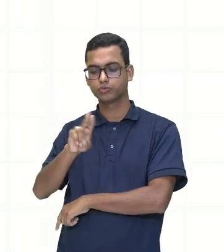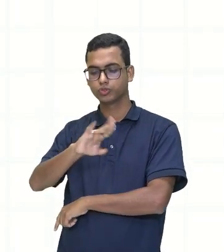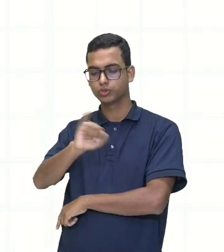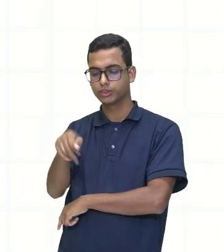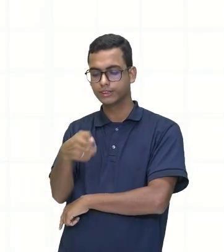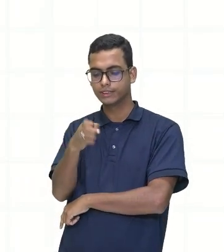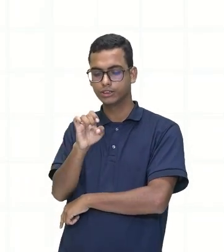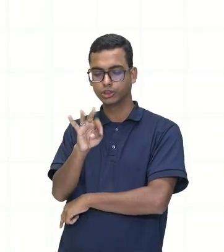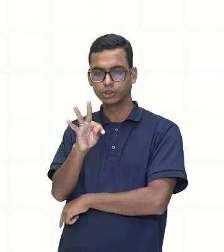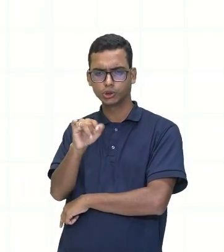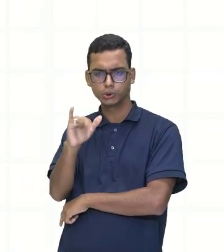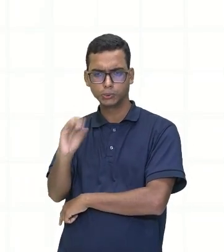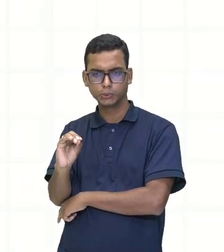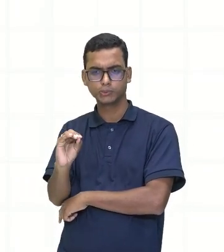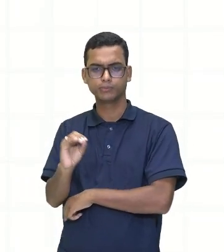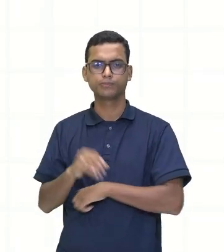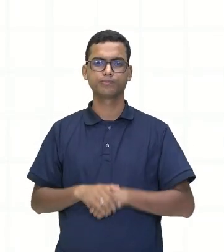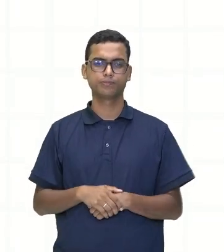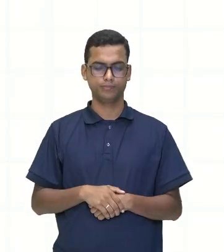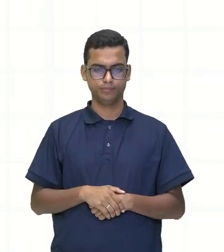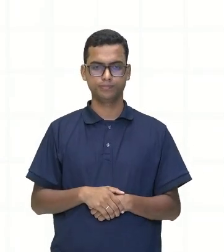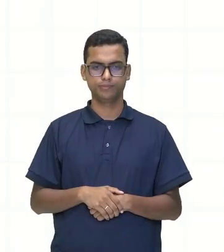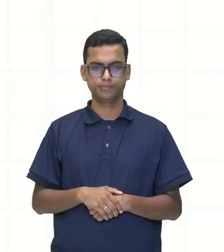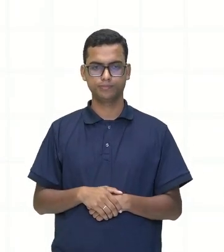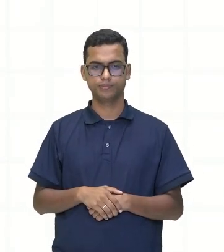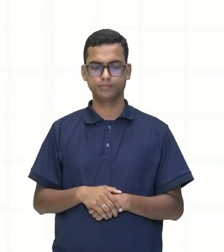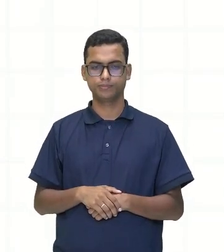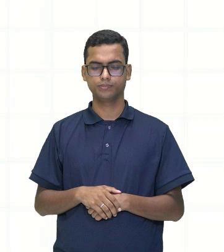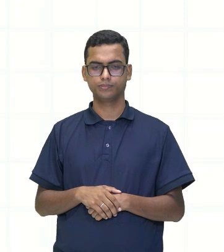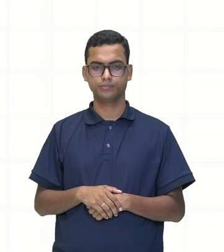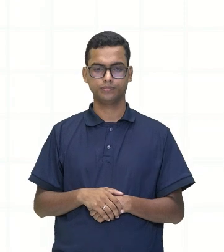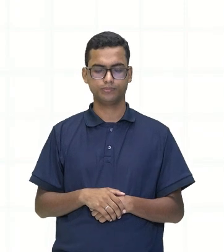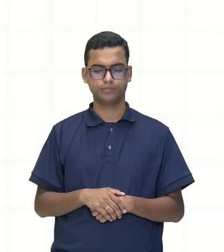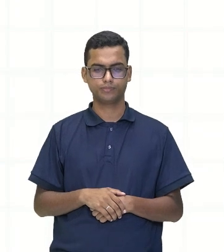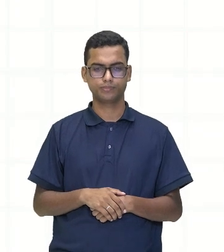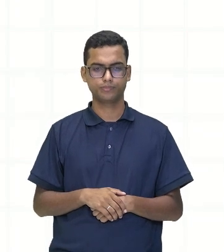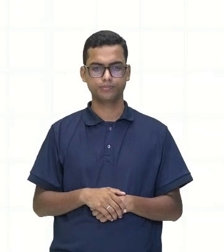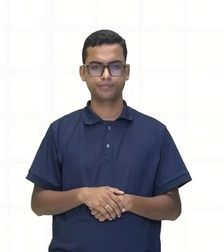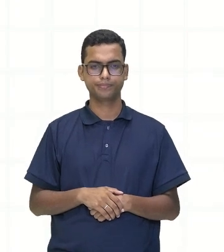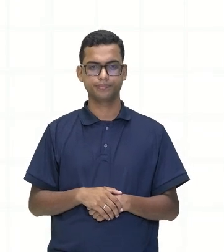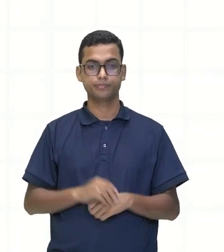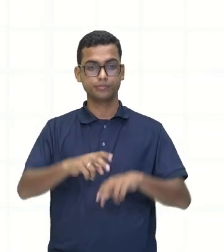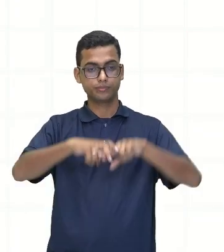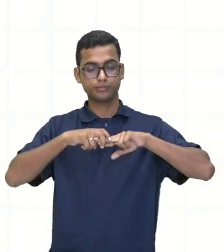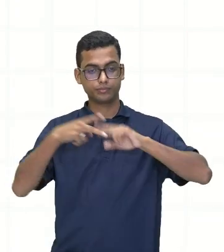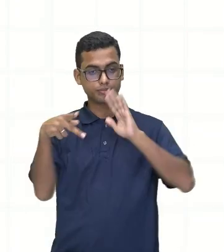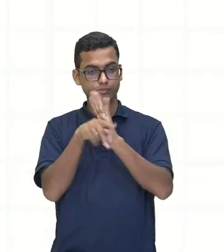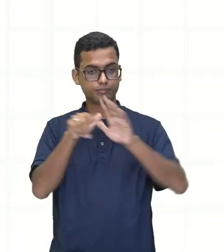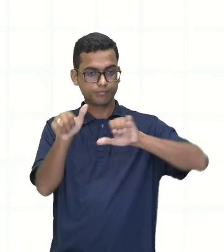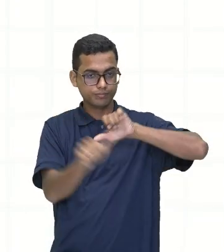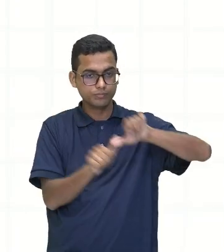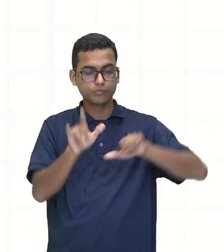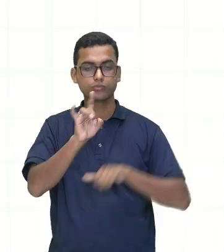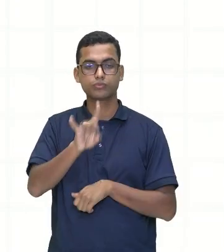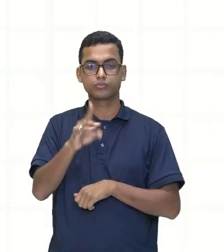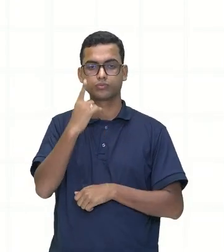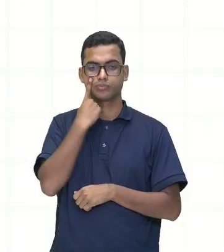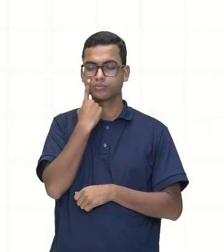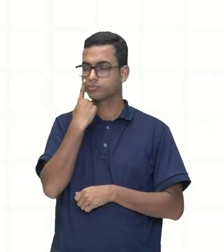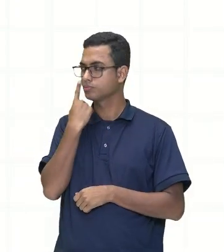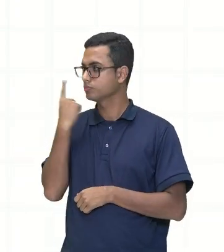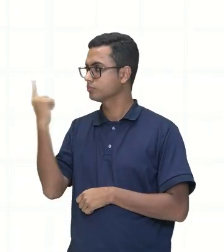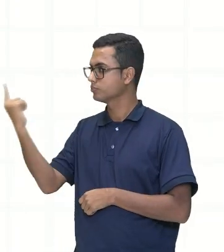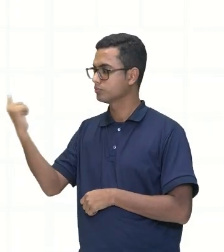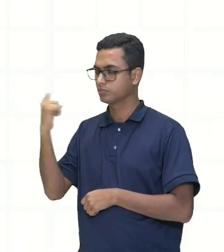os Carlos. E aí eu sigo a ordem, porque a mudança é só nesses dois aqui, tá? Troquei